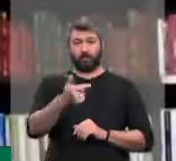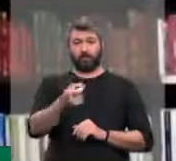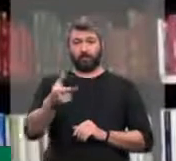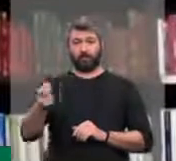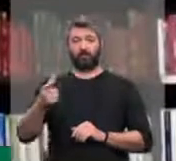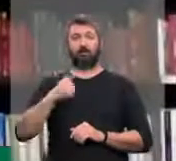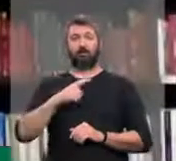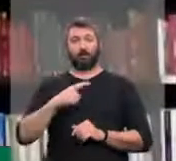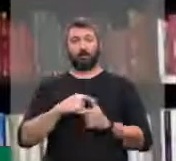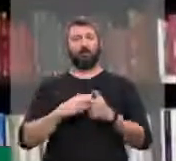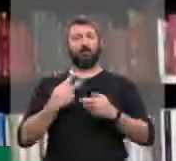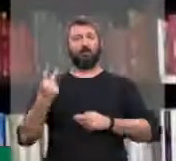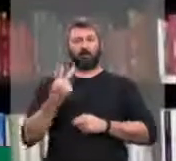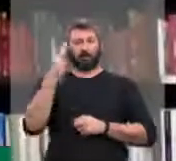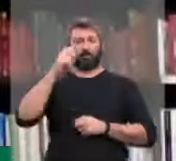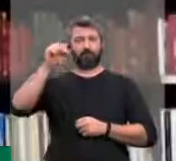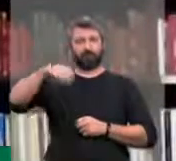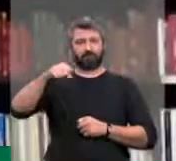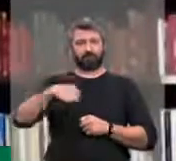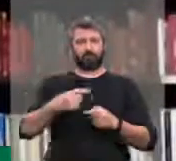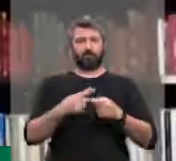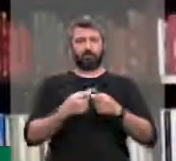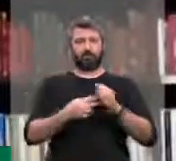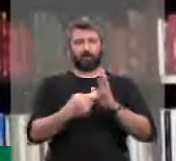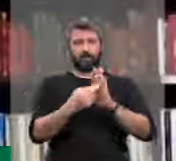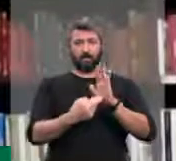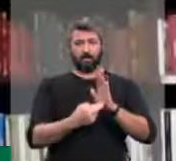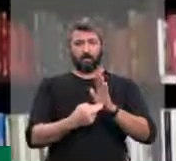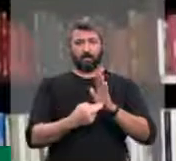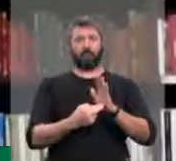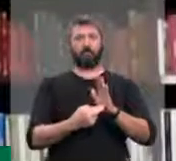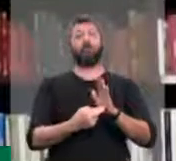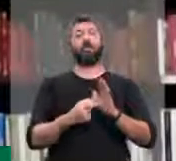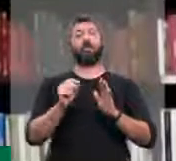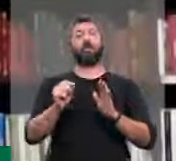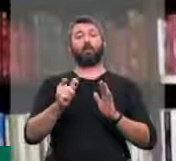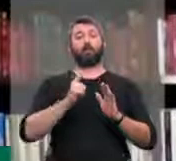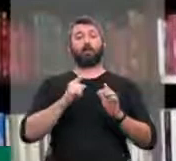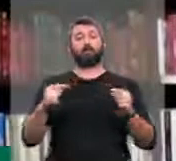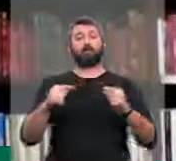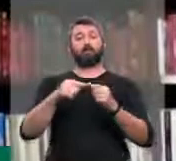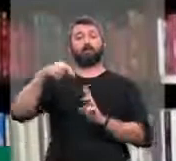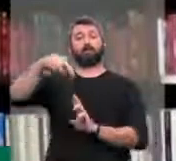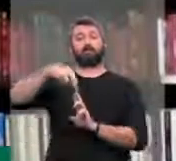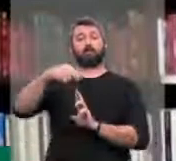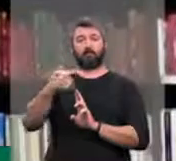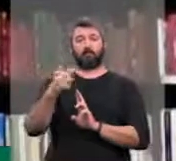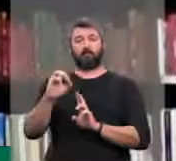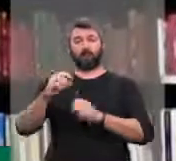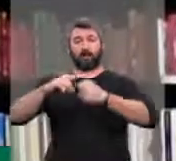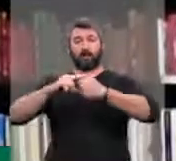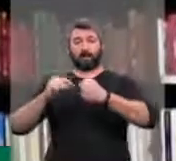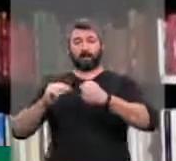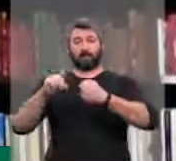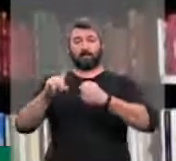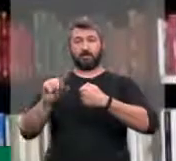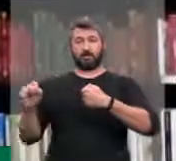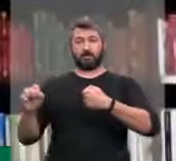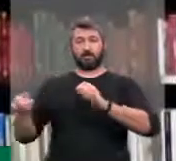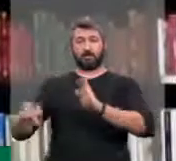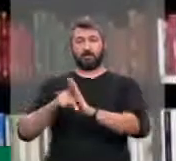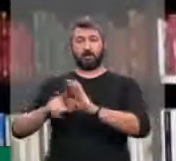apresenta méritos inegáveis ao regulamentar na esfera federal o disposto no parágrafo 20 do artigo 100 da